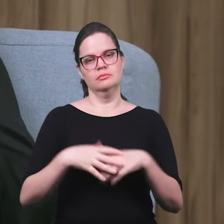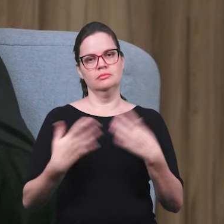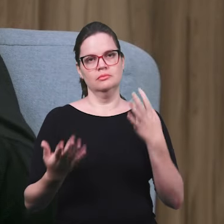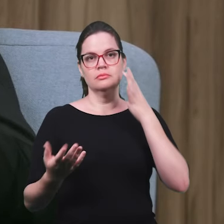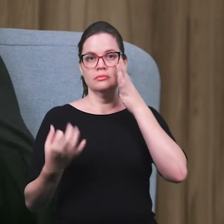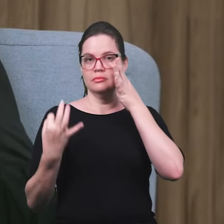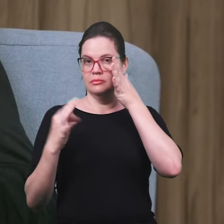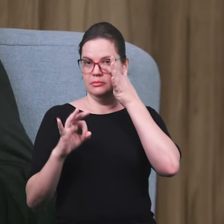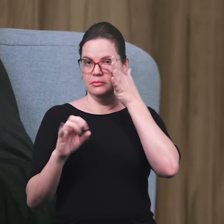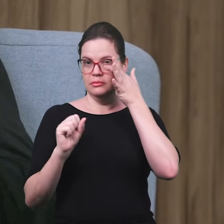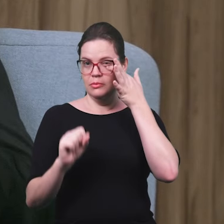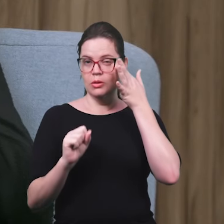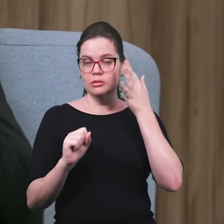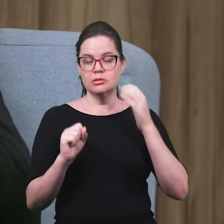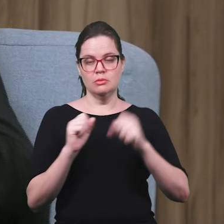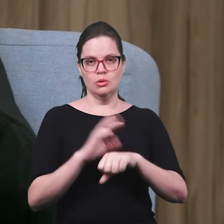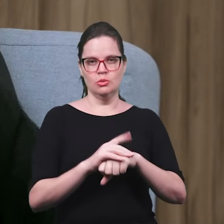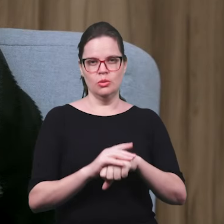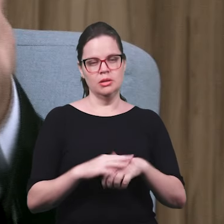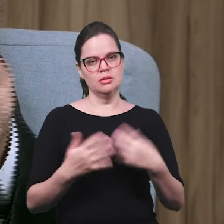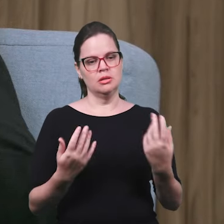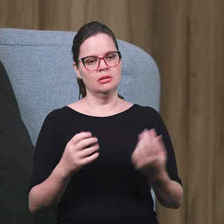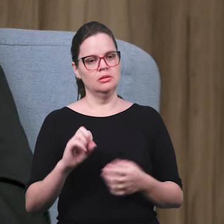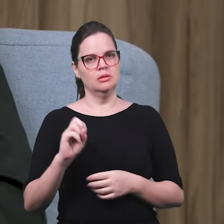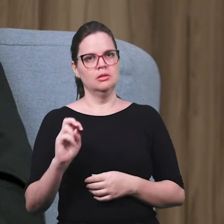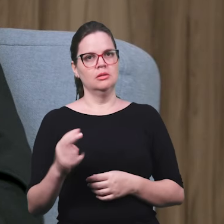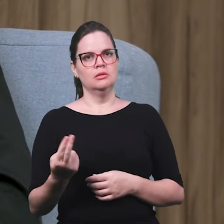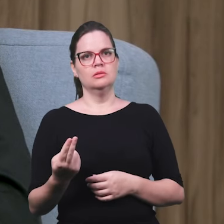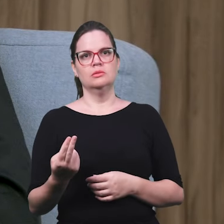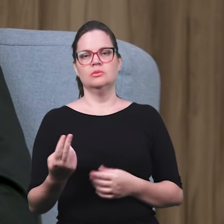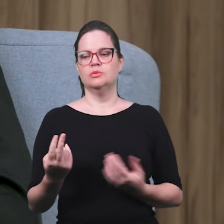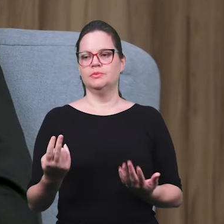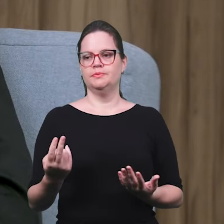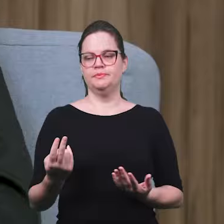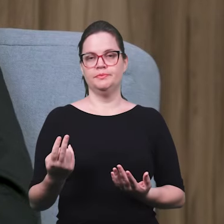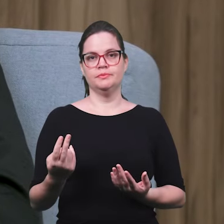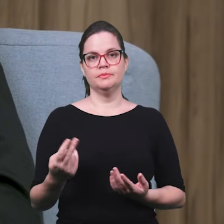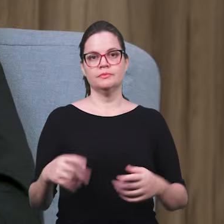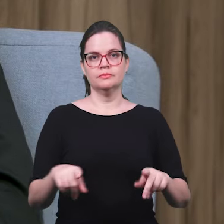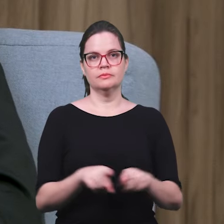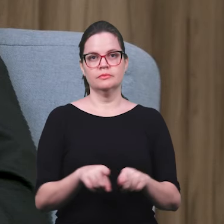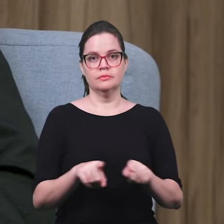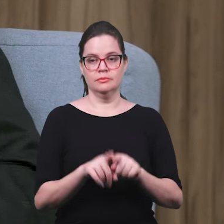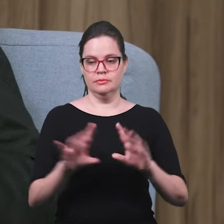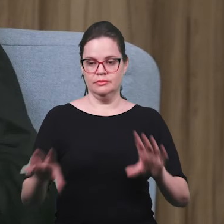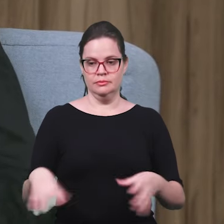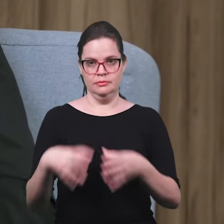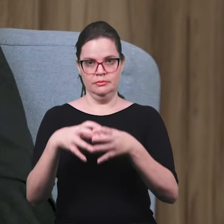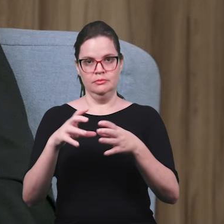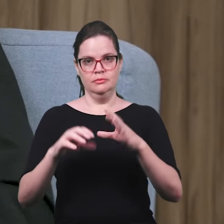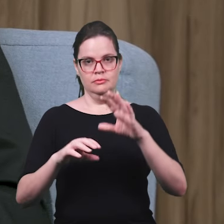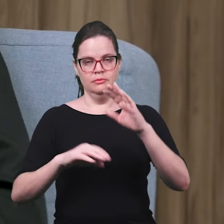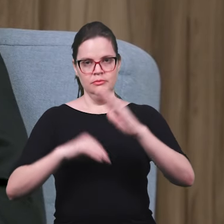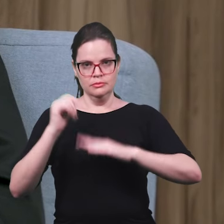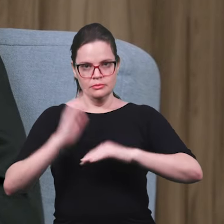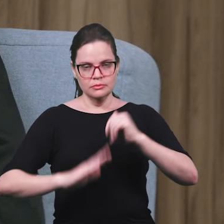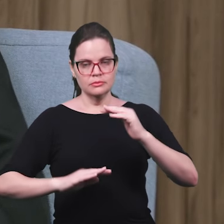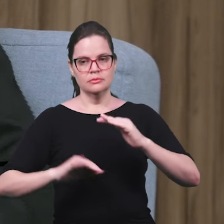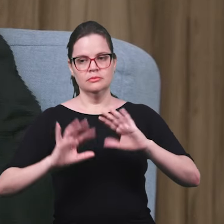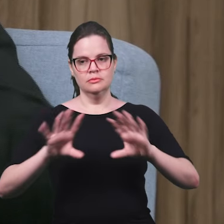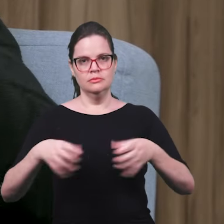enfermidade crônica, pode ser isso, não uma enfermidade crônica. É claro que todo esse aparato, todo